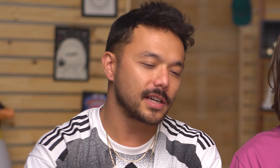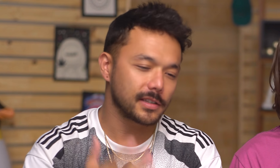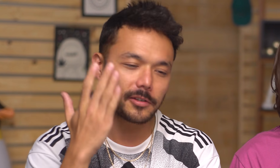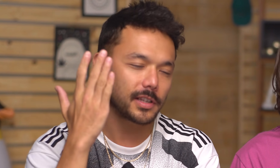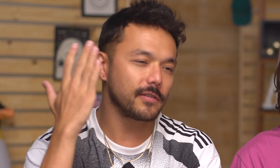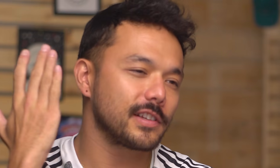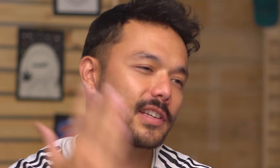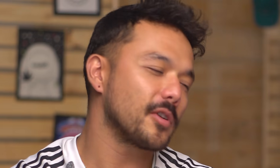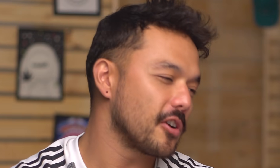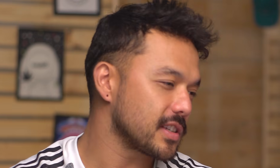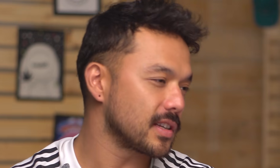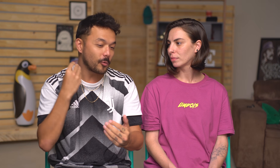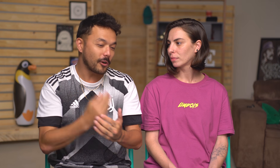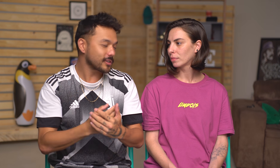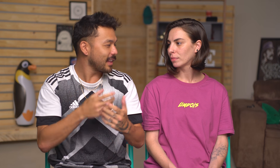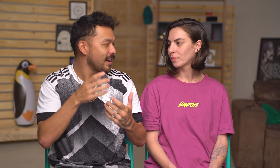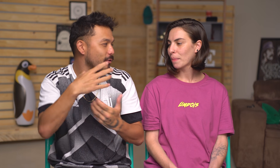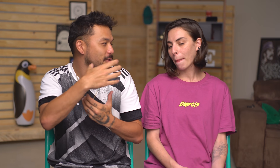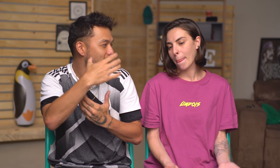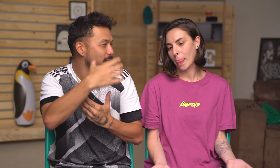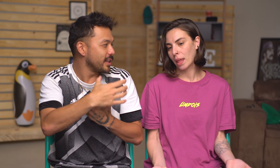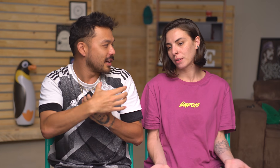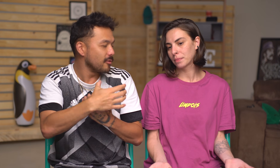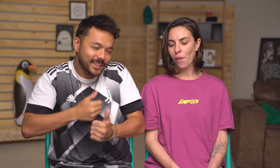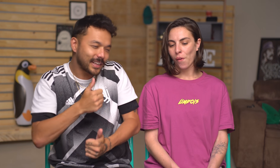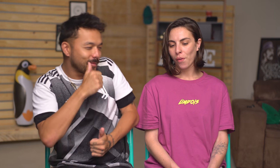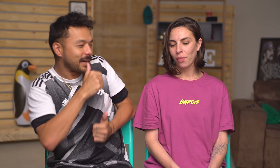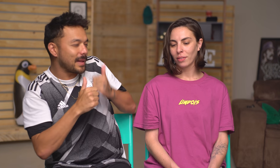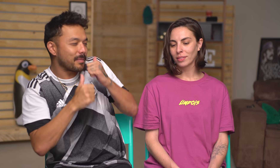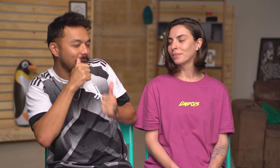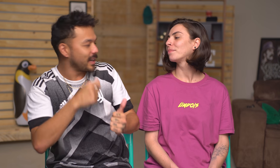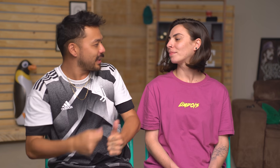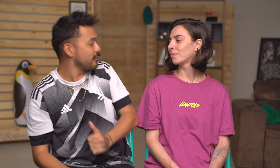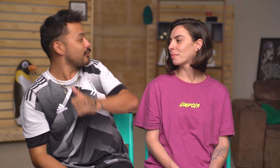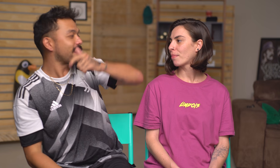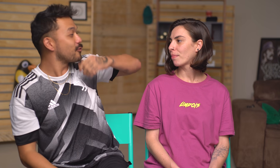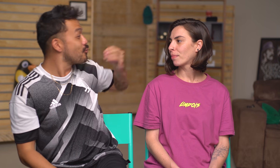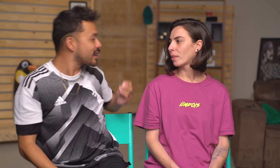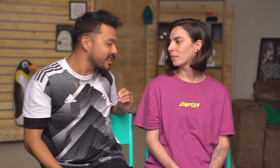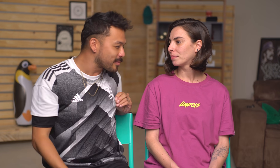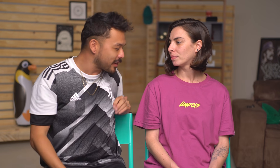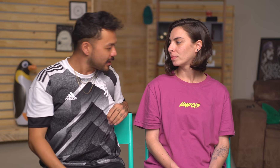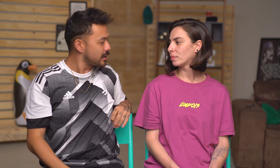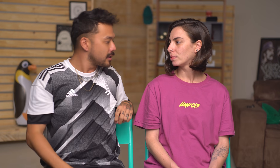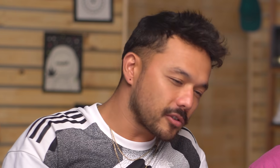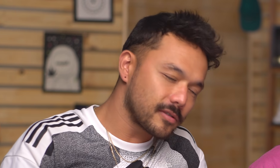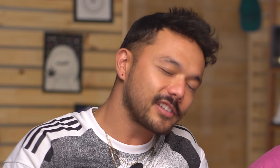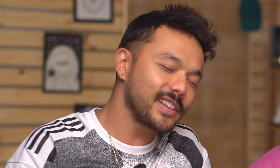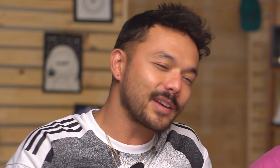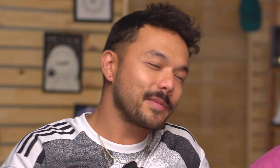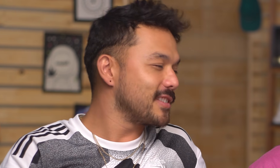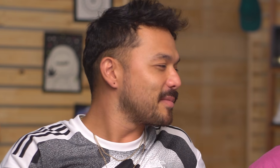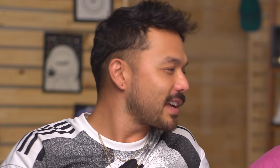causa câncer, isso aqui vai te deixar broxa. O álcool tá lá, o emblema bonitão. Aí você tá lá no bar, pá, pá, pra ninguém. No lugar seu nunca chega pra você e fala assim,